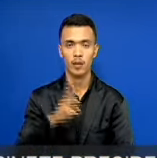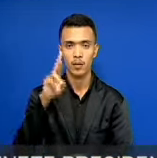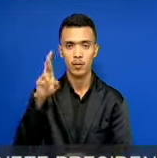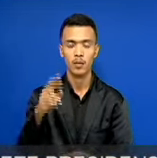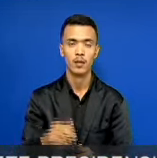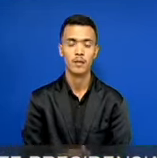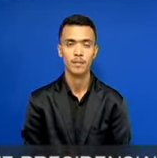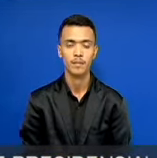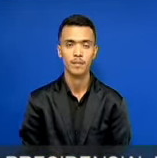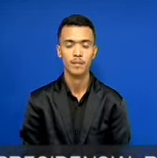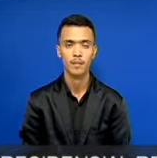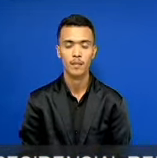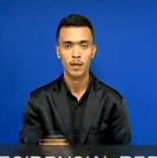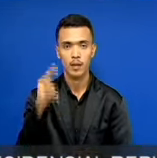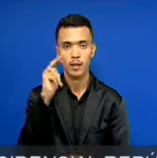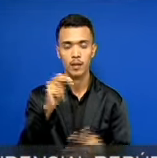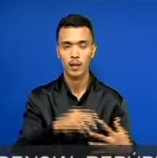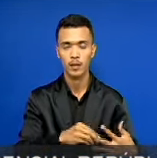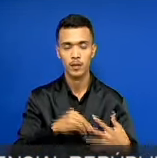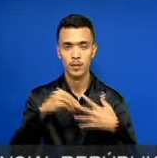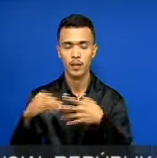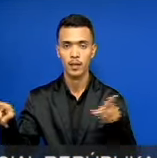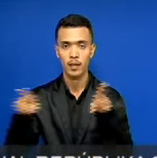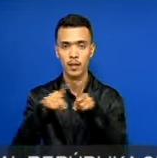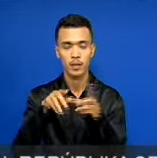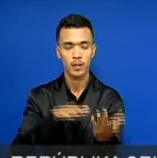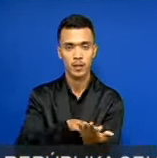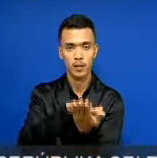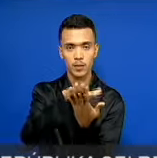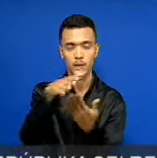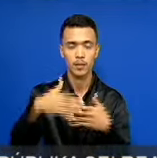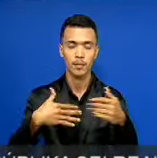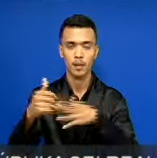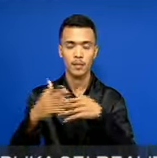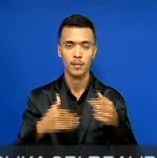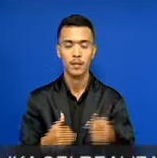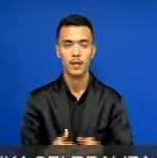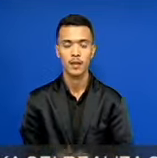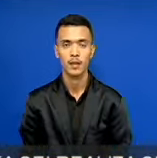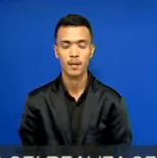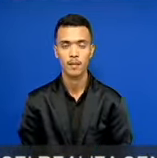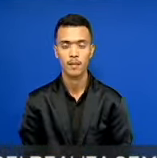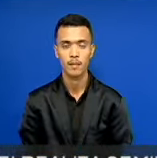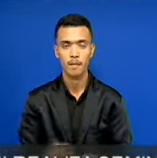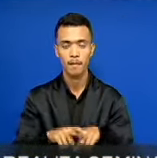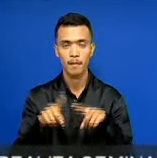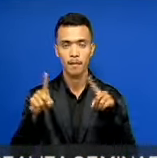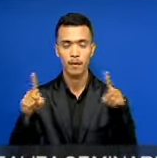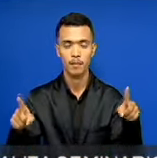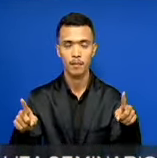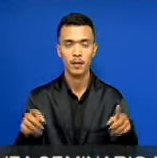oendia. Nia nene be espécie ane sa oto aspal vai bai ne. Hot mix. Be nia